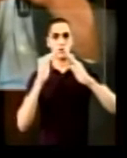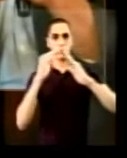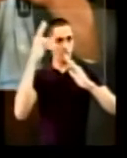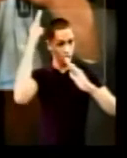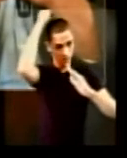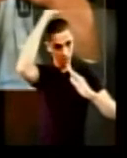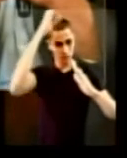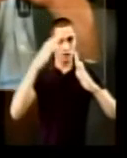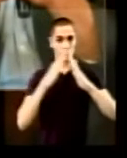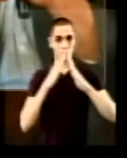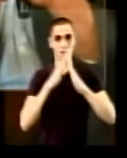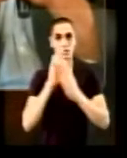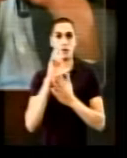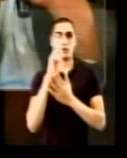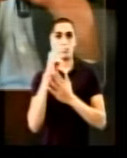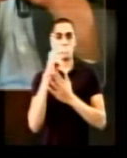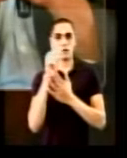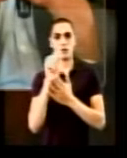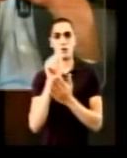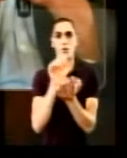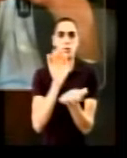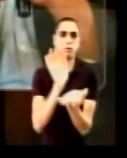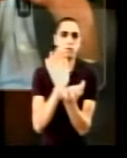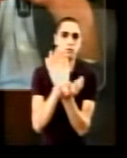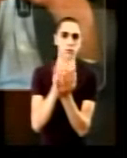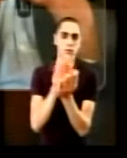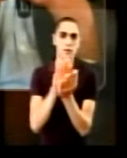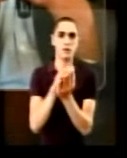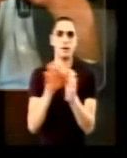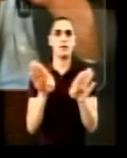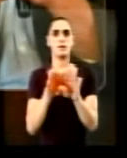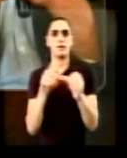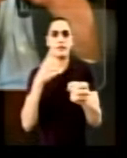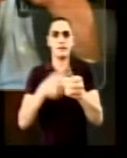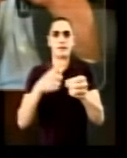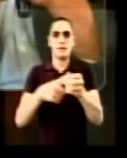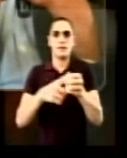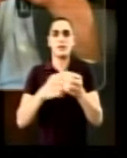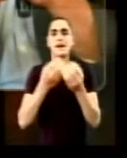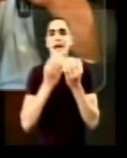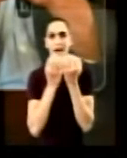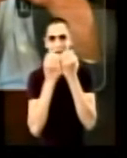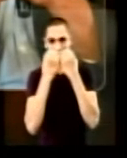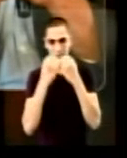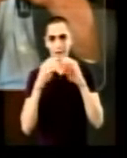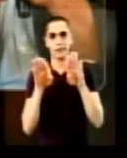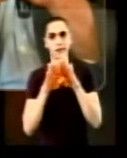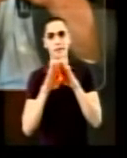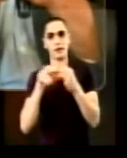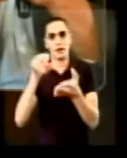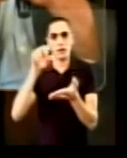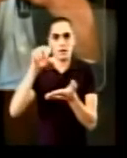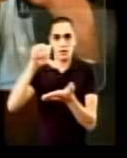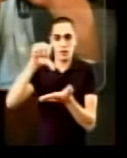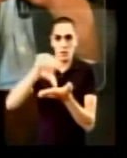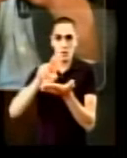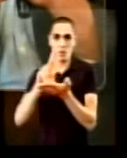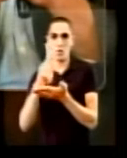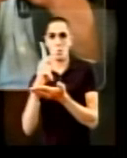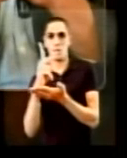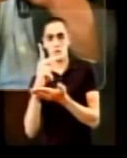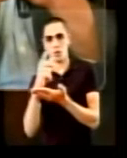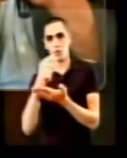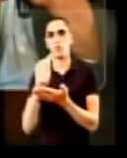Jaguaré, entre Jaci e Santo Antônio. Foram 100